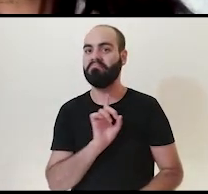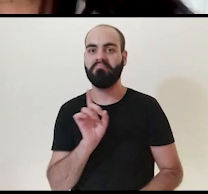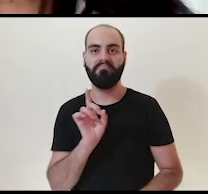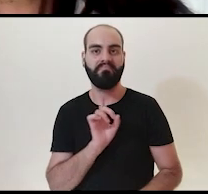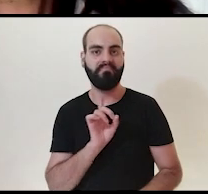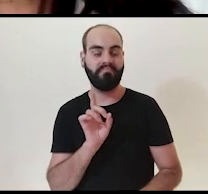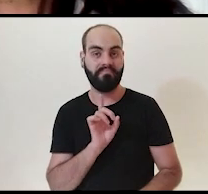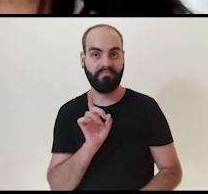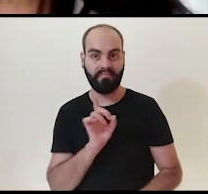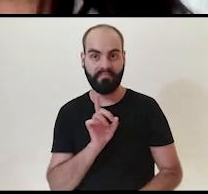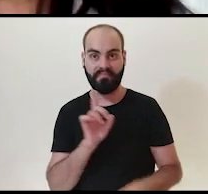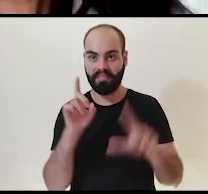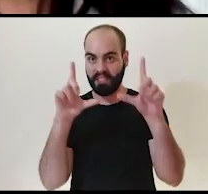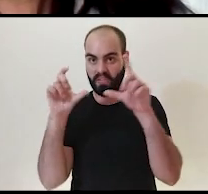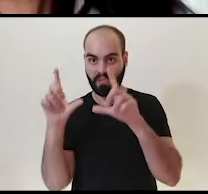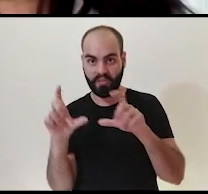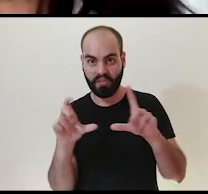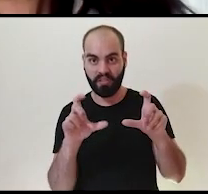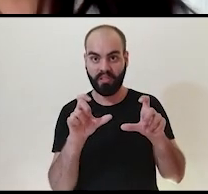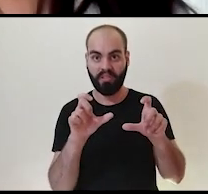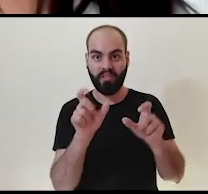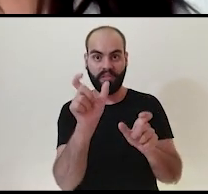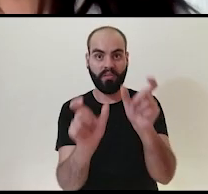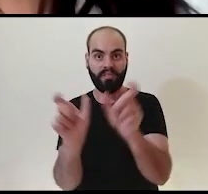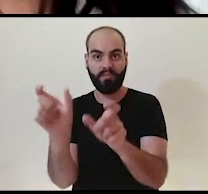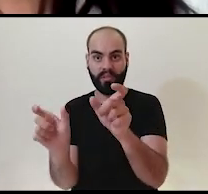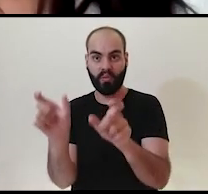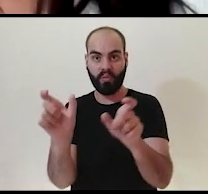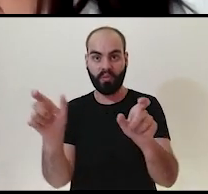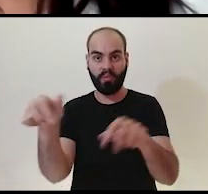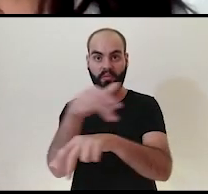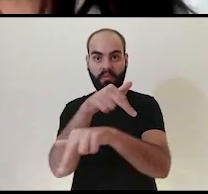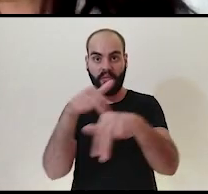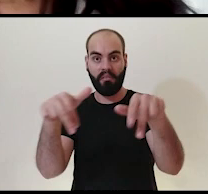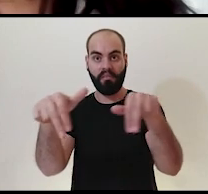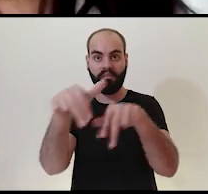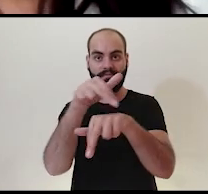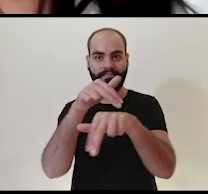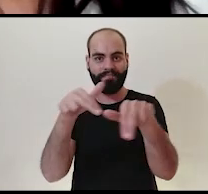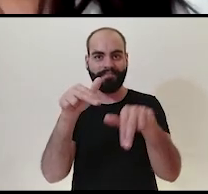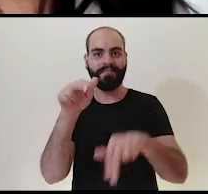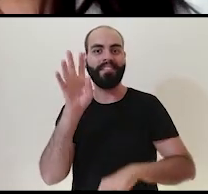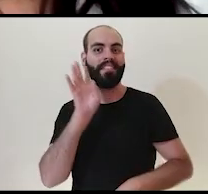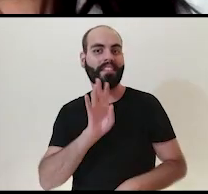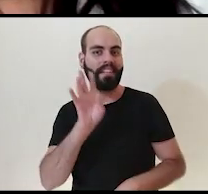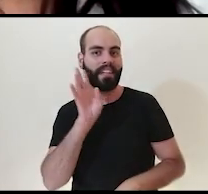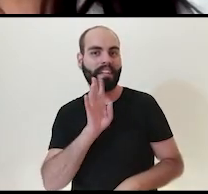fazer foto com as pessoas na cena é bem interessante, assim, porque traz um movimento e conta uma história.